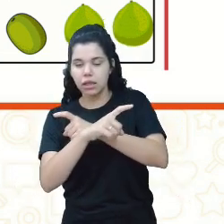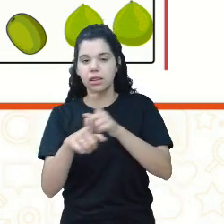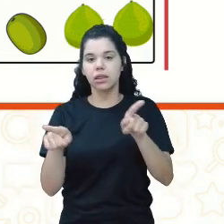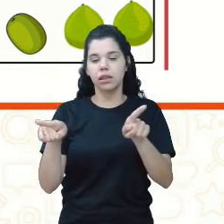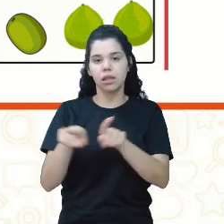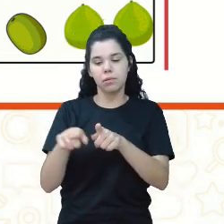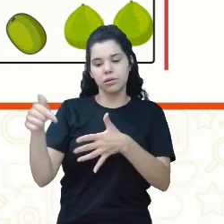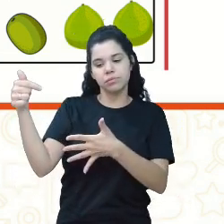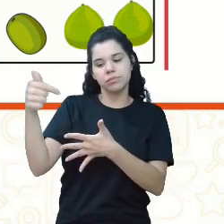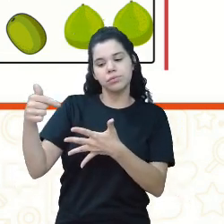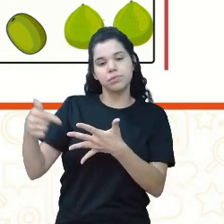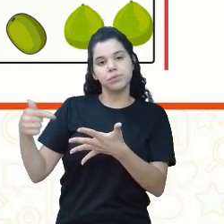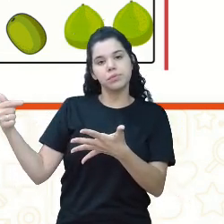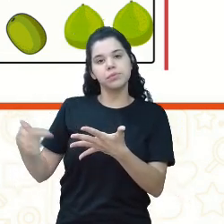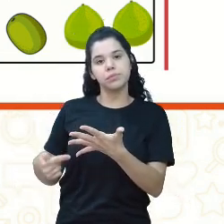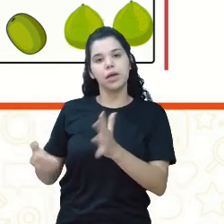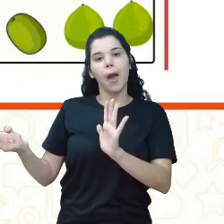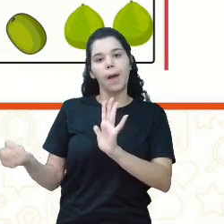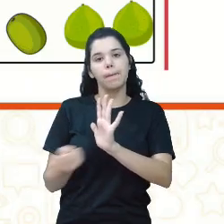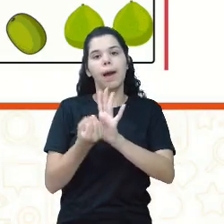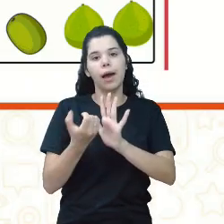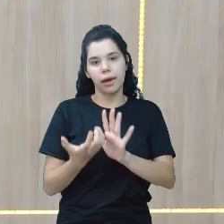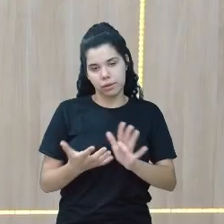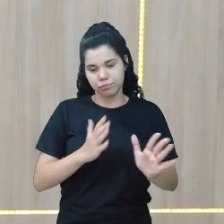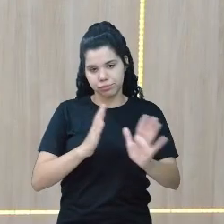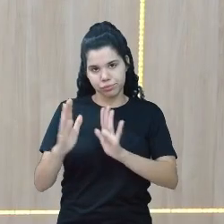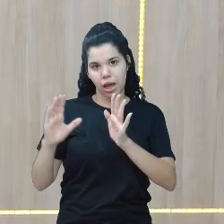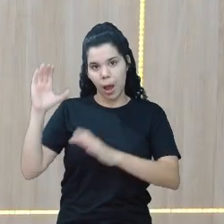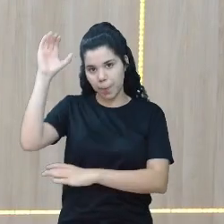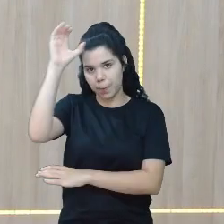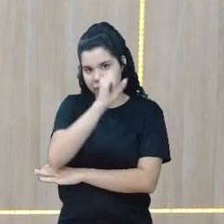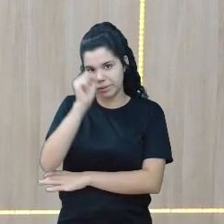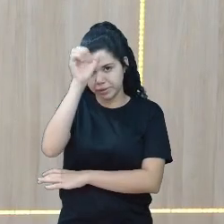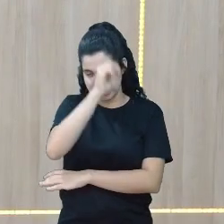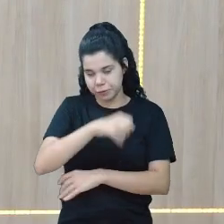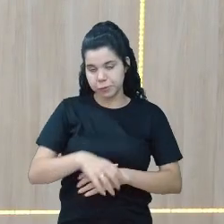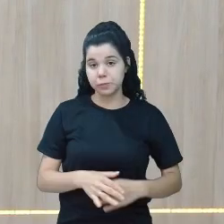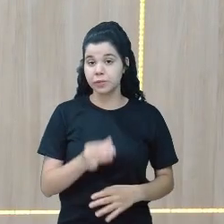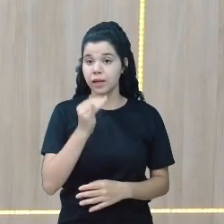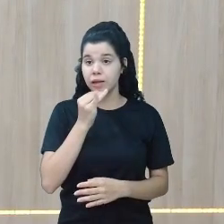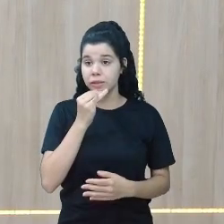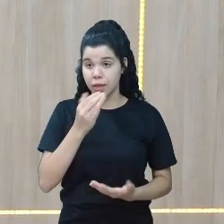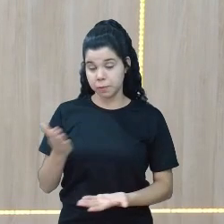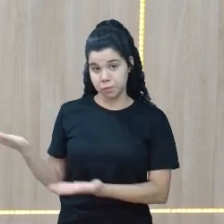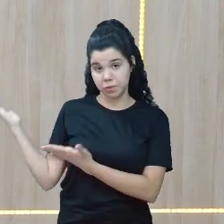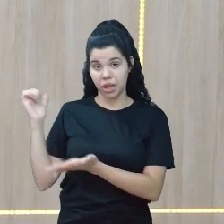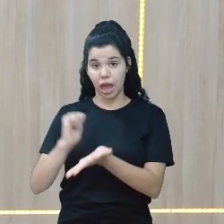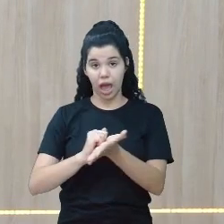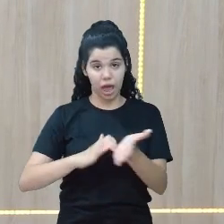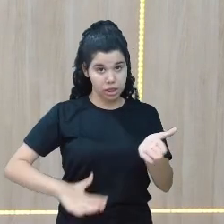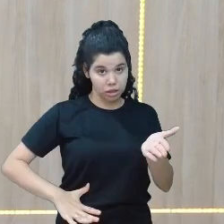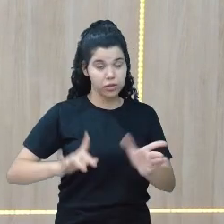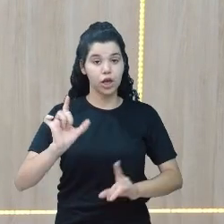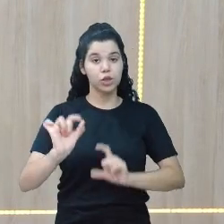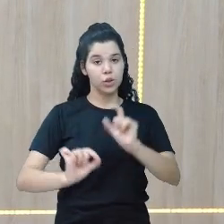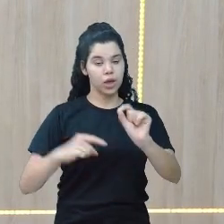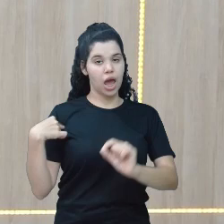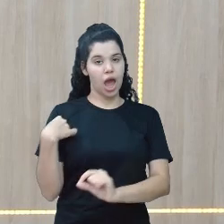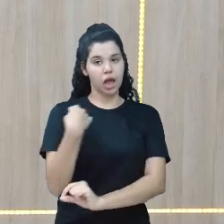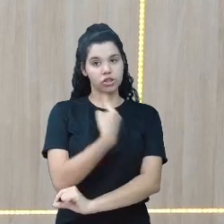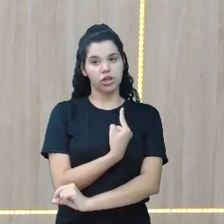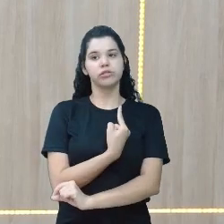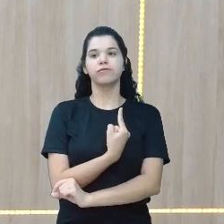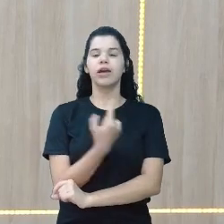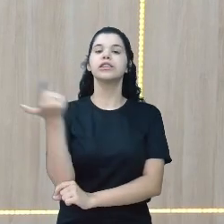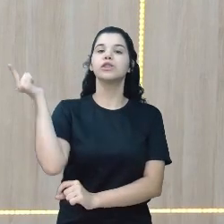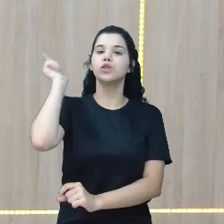evidências que marcam o processo de aprendizagem do estudante. Então, a gente tem aí, por exemplo, uma atividade que a gente vai fazer mais